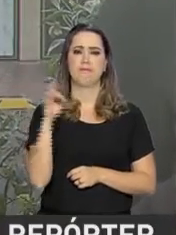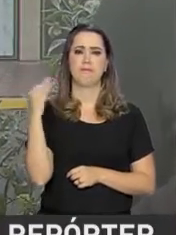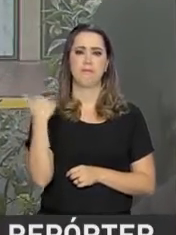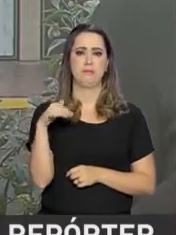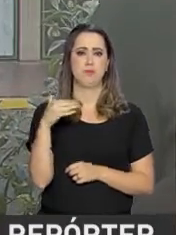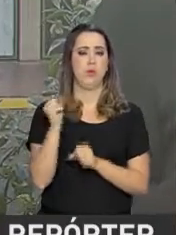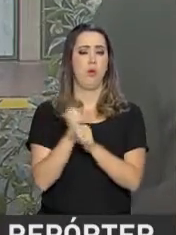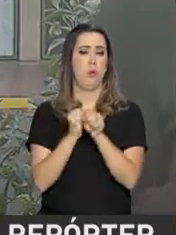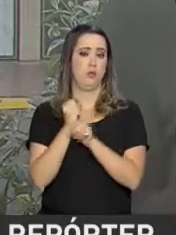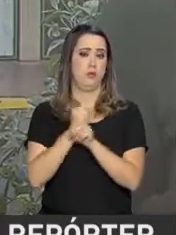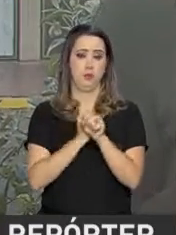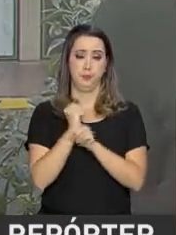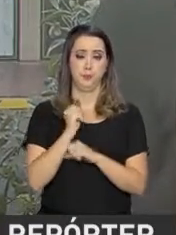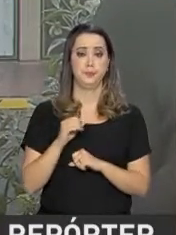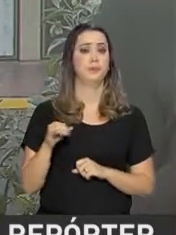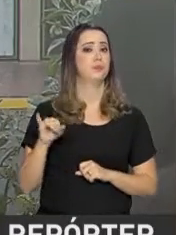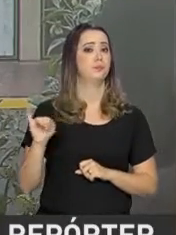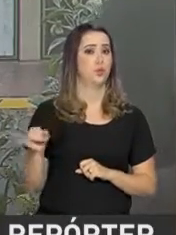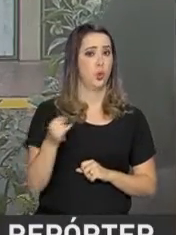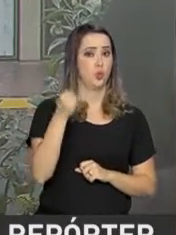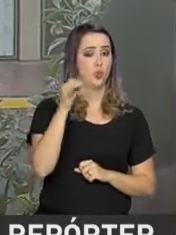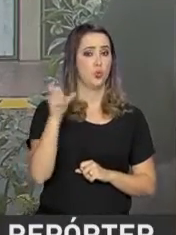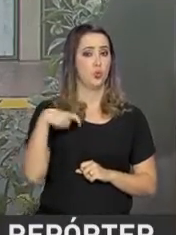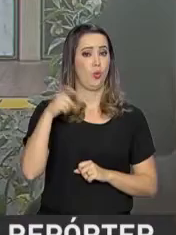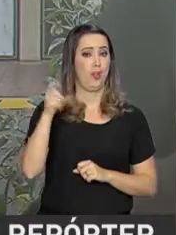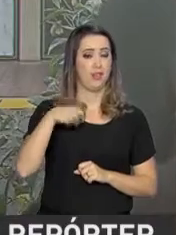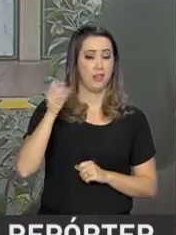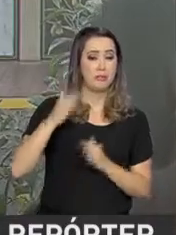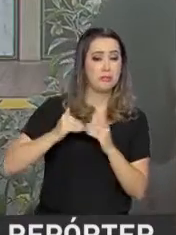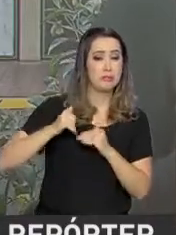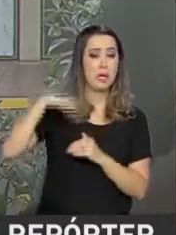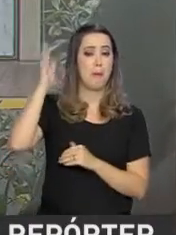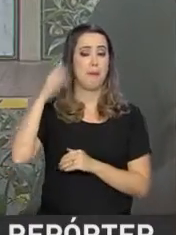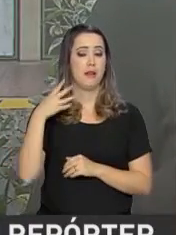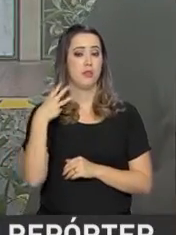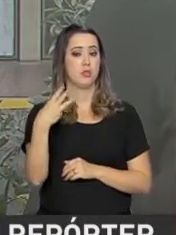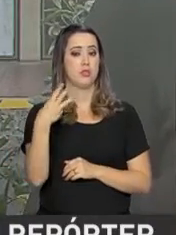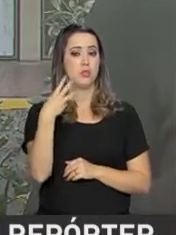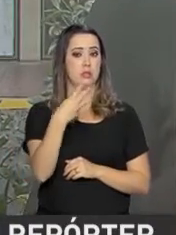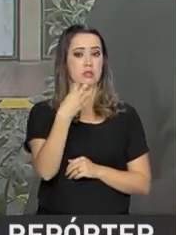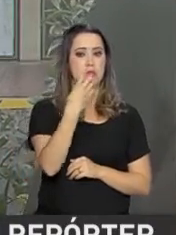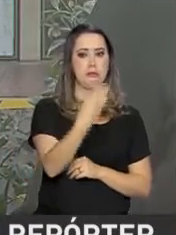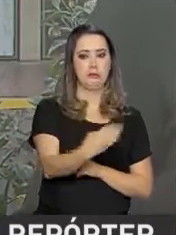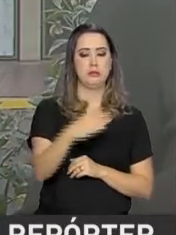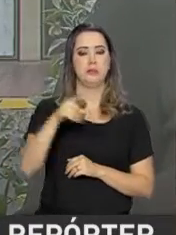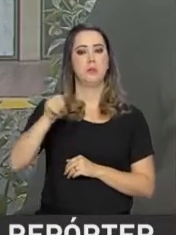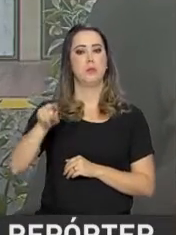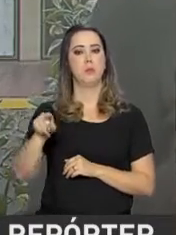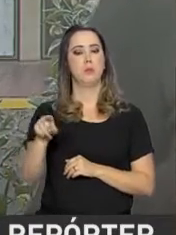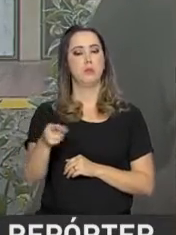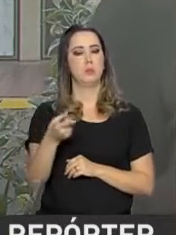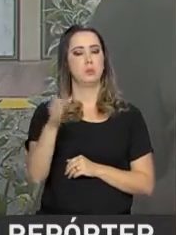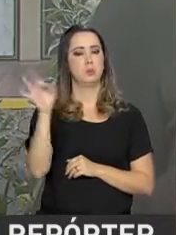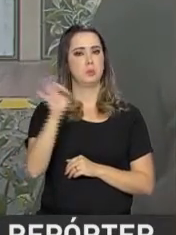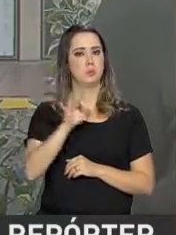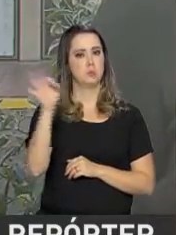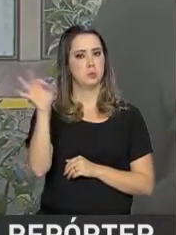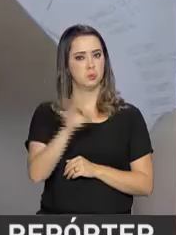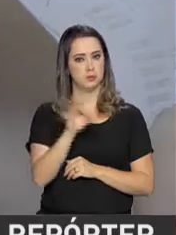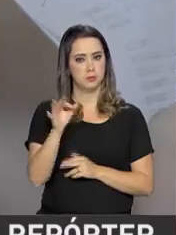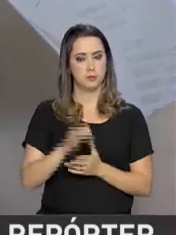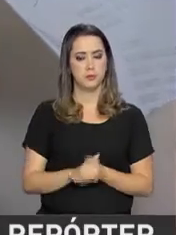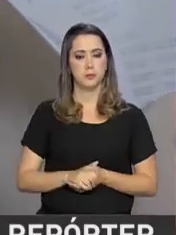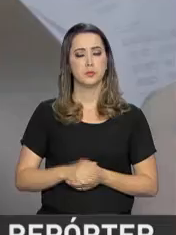por cento ao ano e os juros com o cartão de crédito chegaram a 334 e meio por cento ao